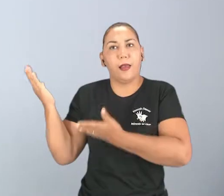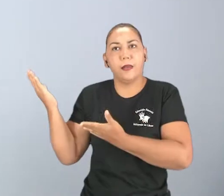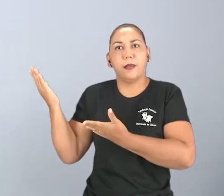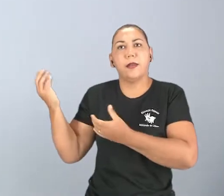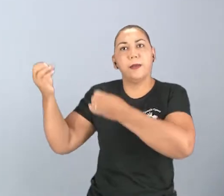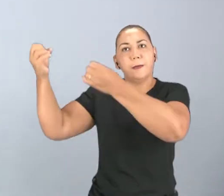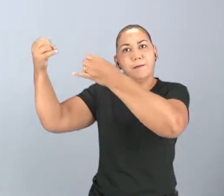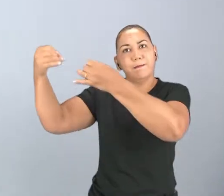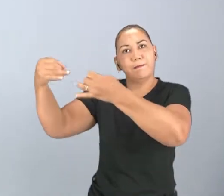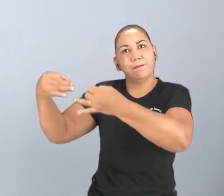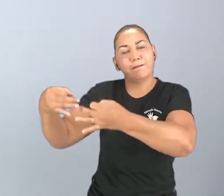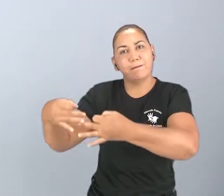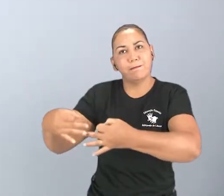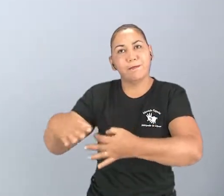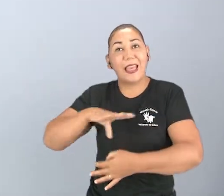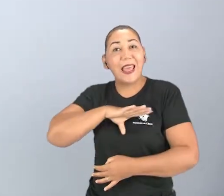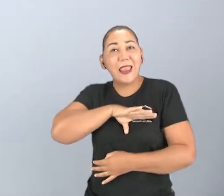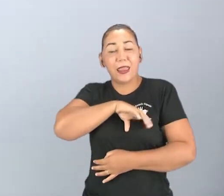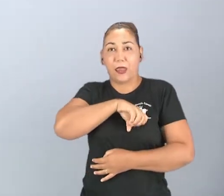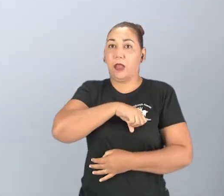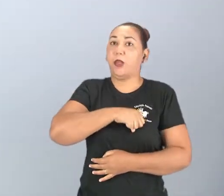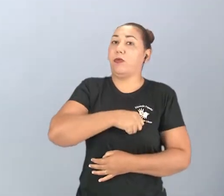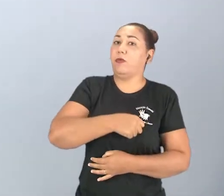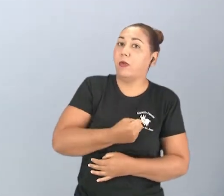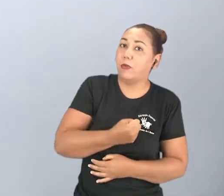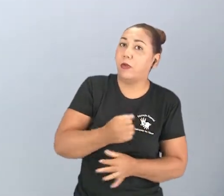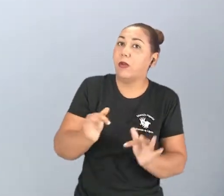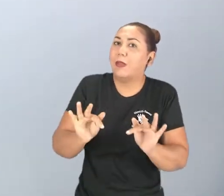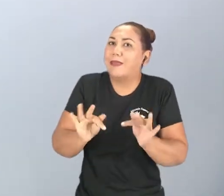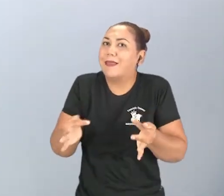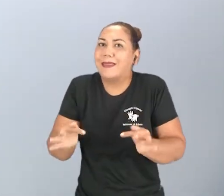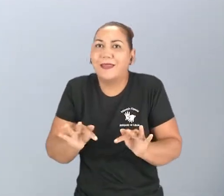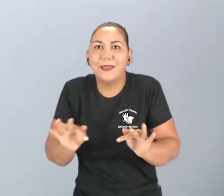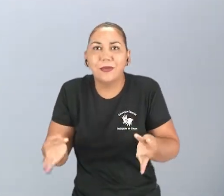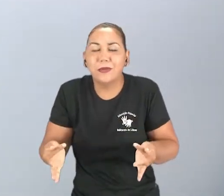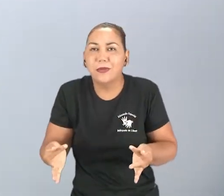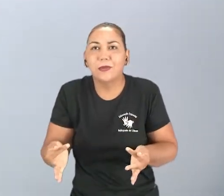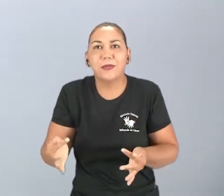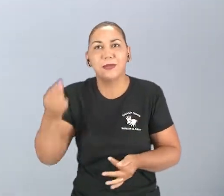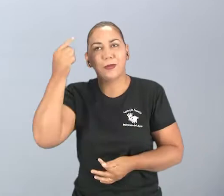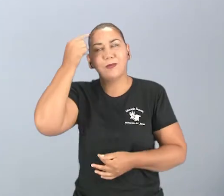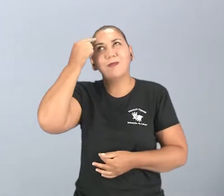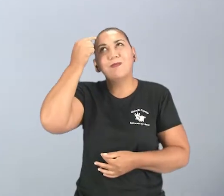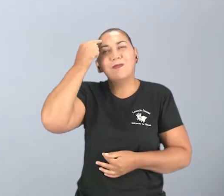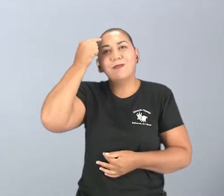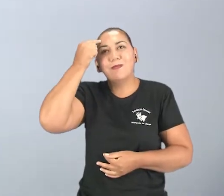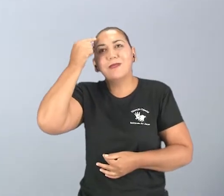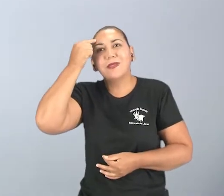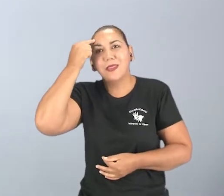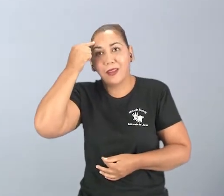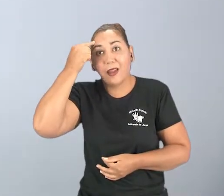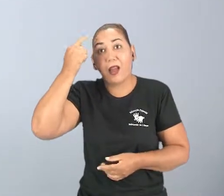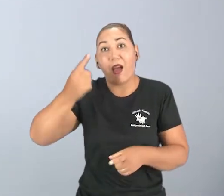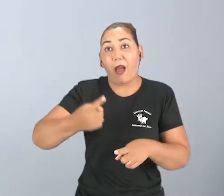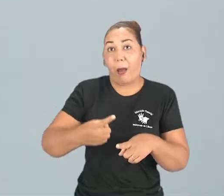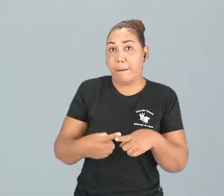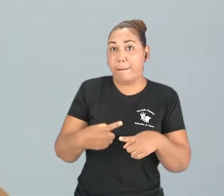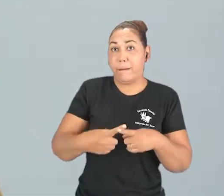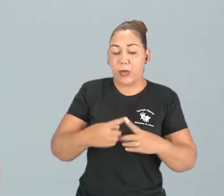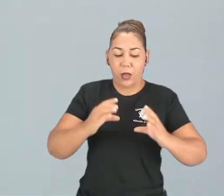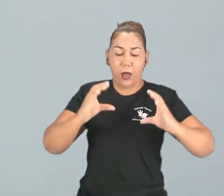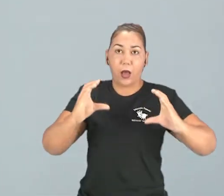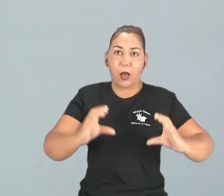amor dele não é tão simples assim como a gente pensa. Porque o coração é apenas uma forma de a gente se referir